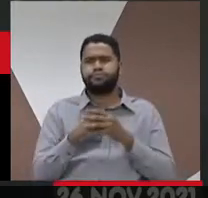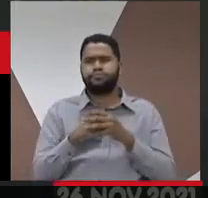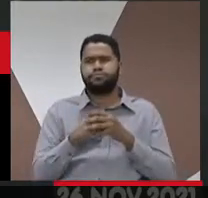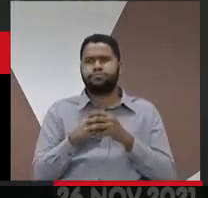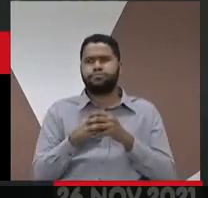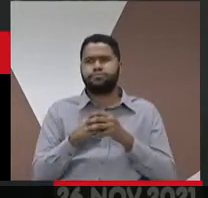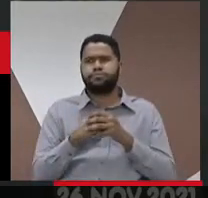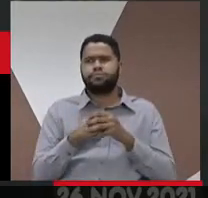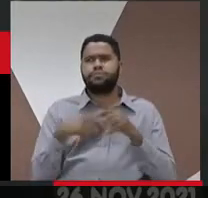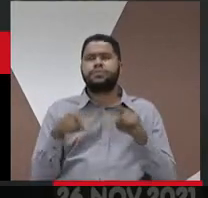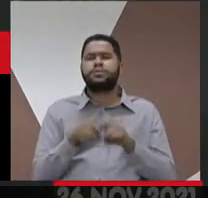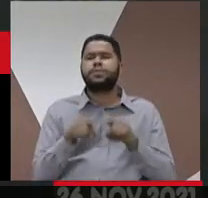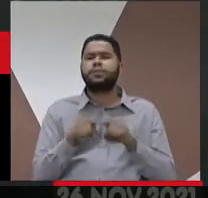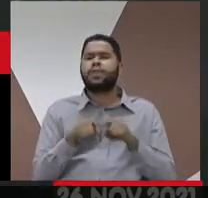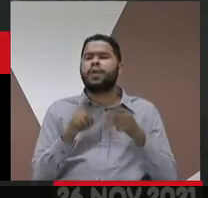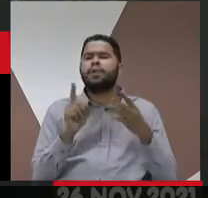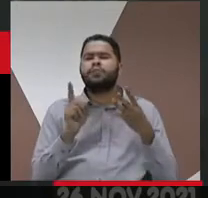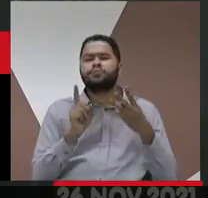Em relação